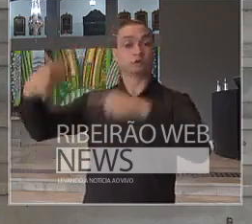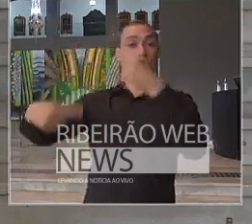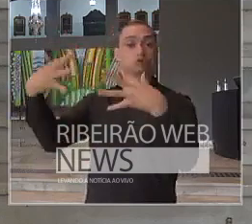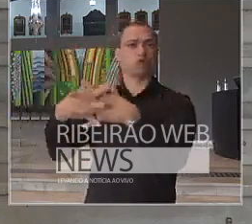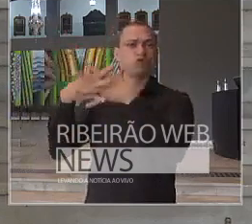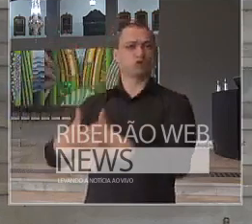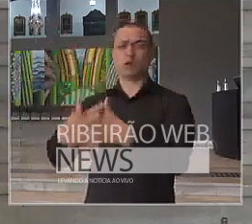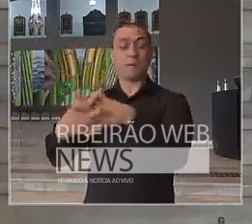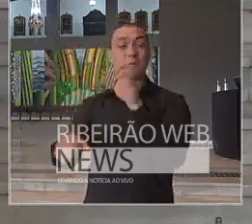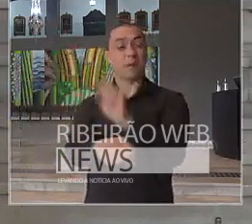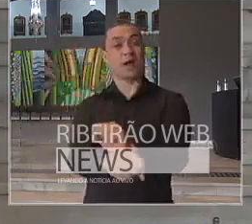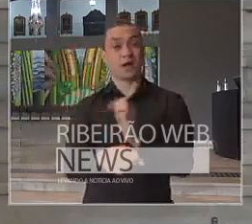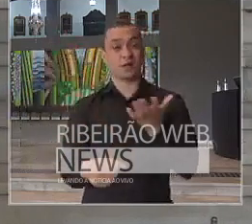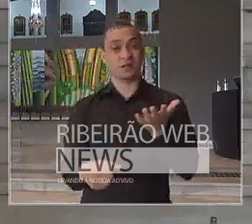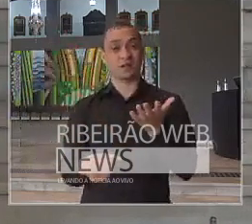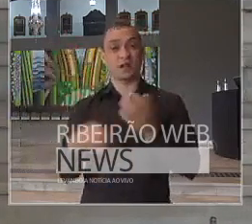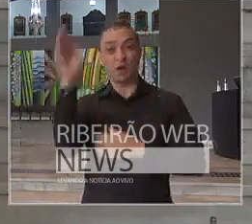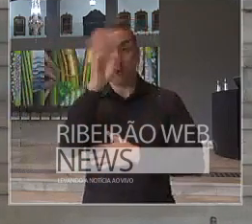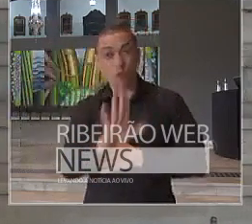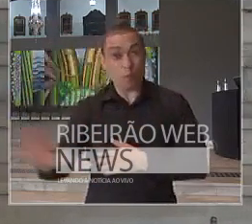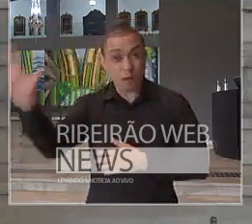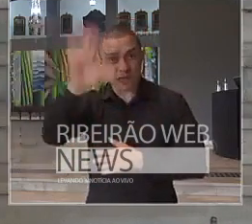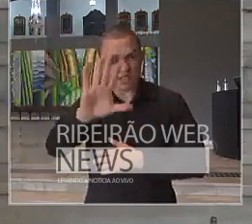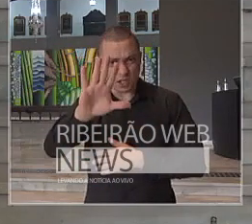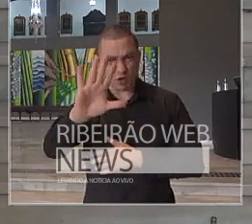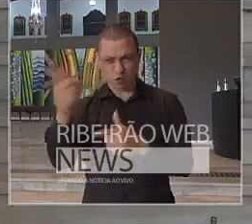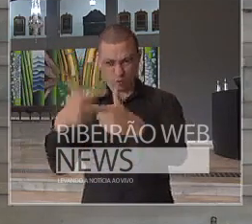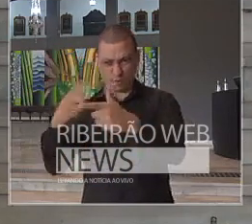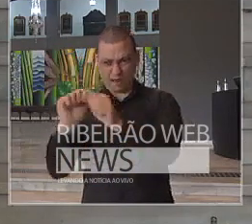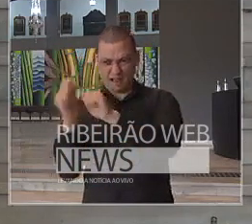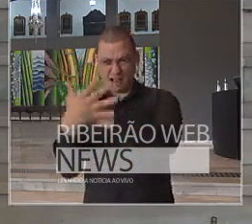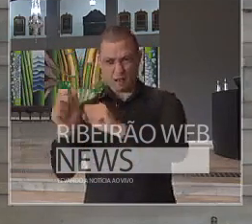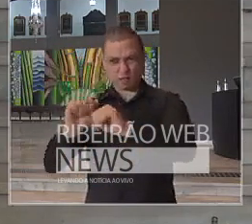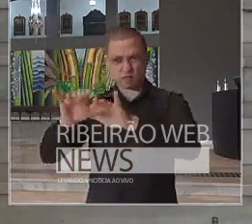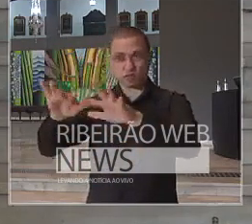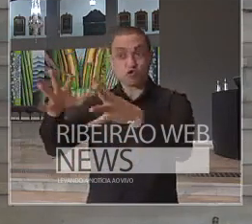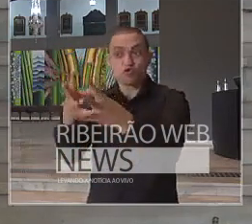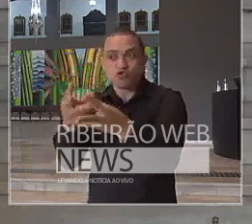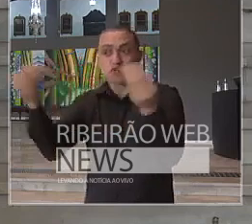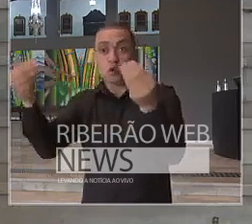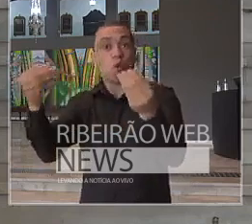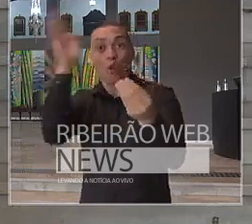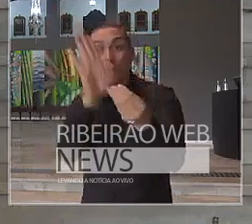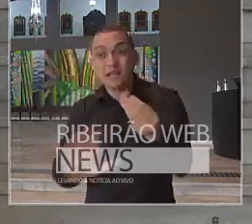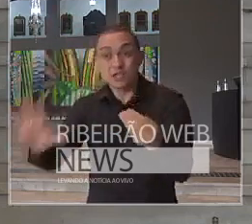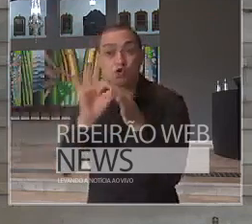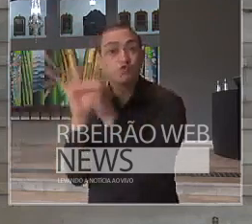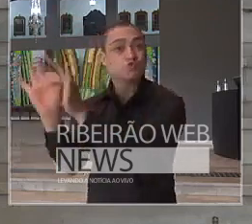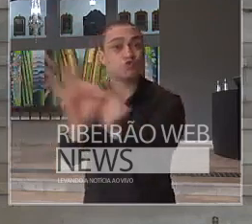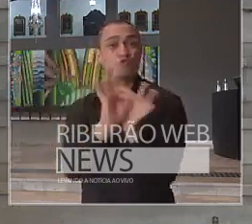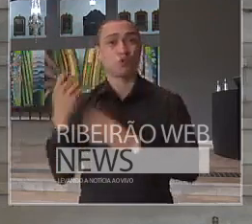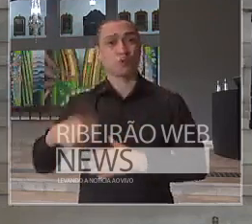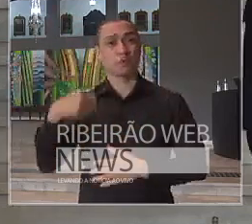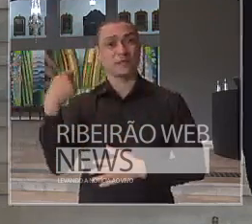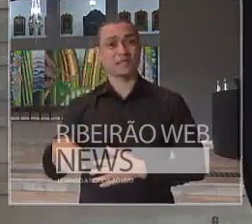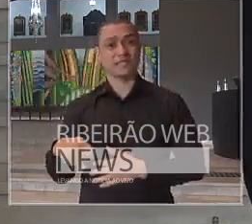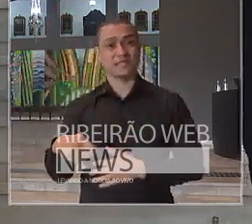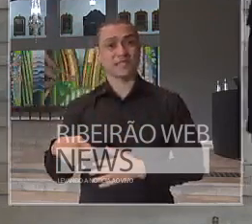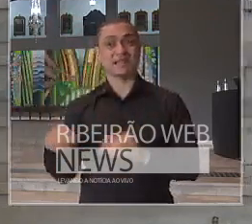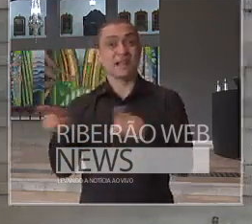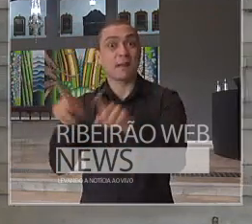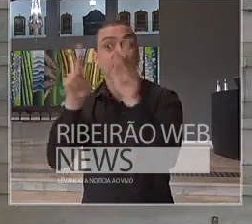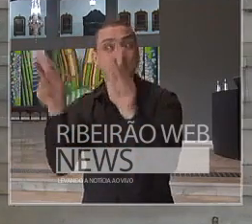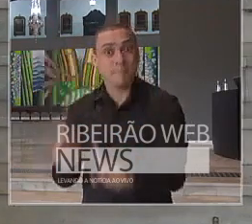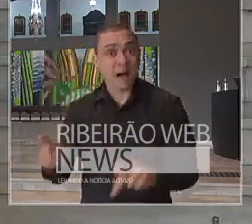o país para vencer a pandemia preciso estar unido e preciso estar